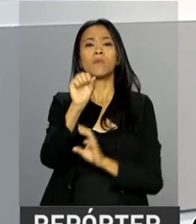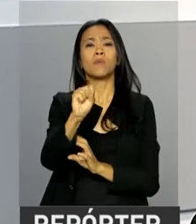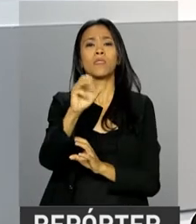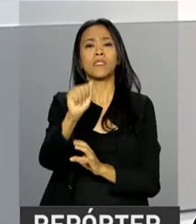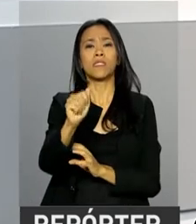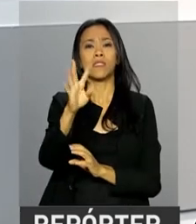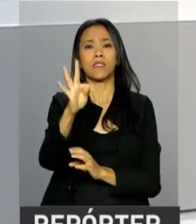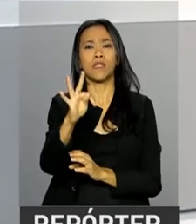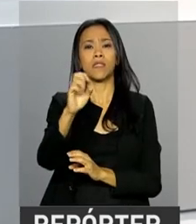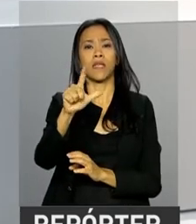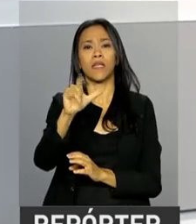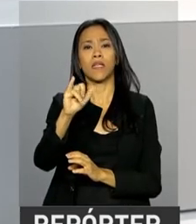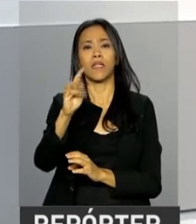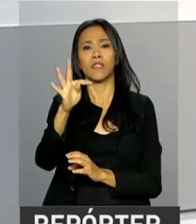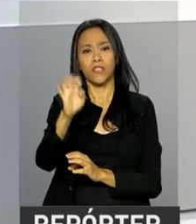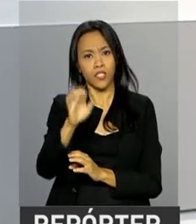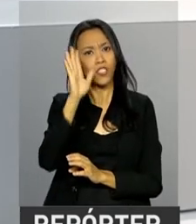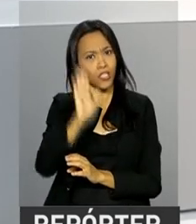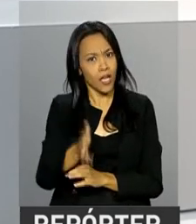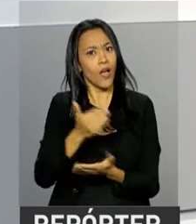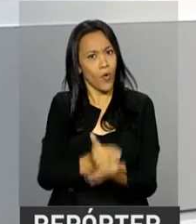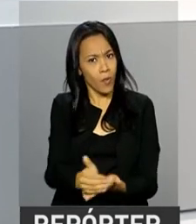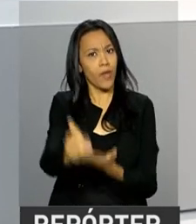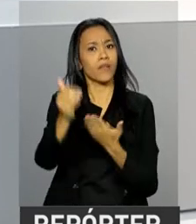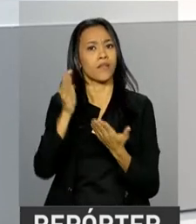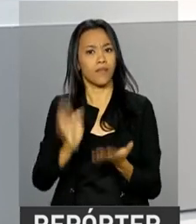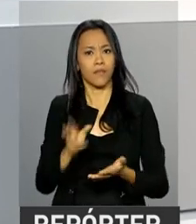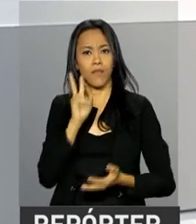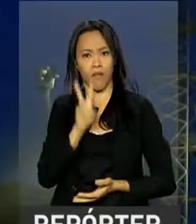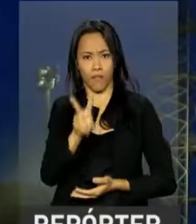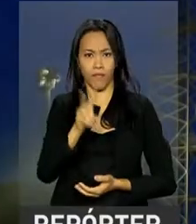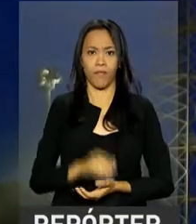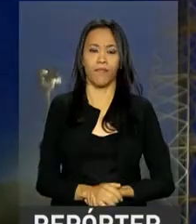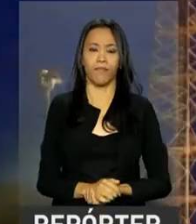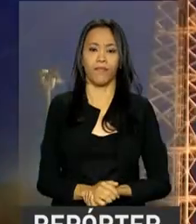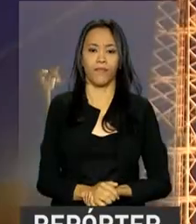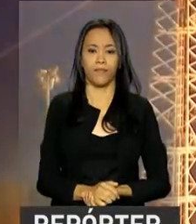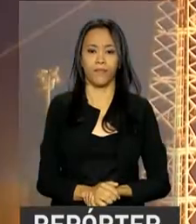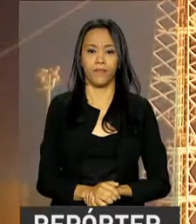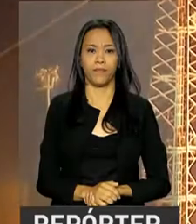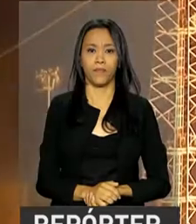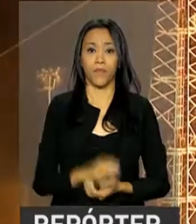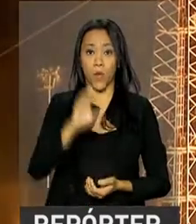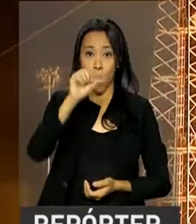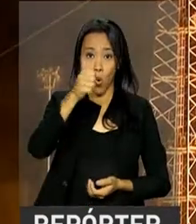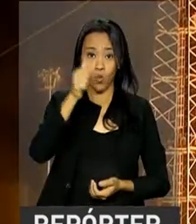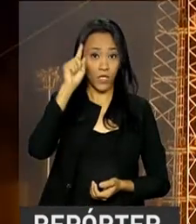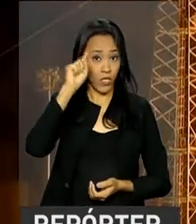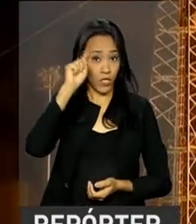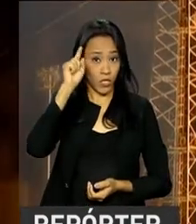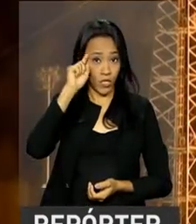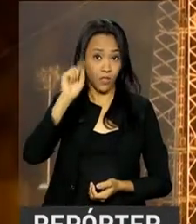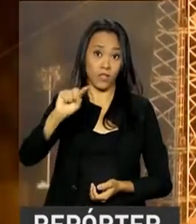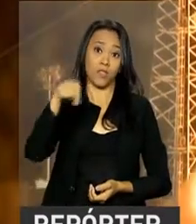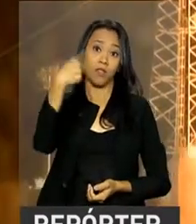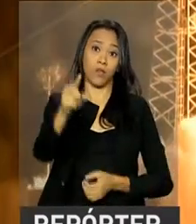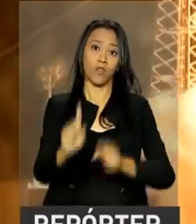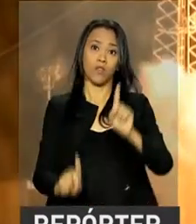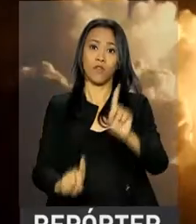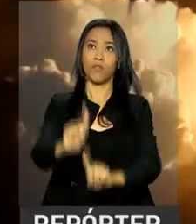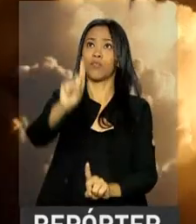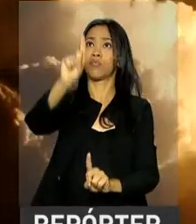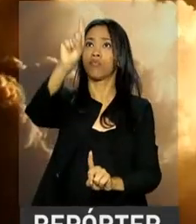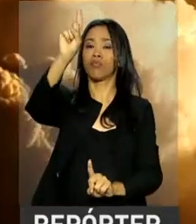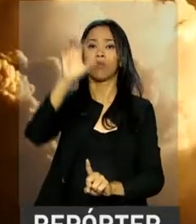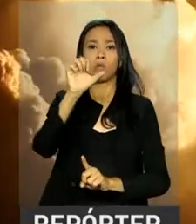órbita final e começa a ser configurado para entrar em operação. 11 dias depois de ser lançado ao